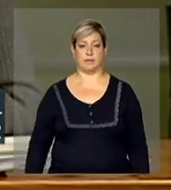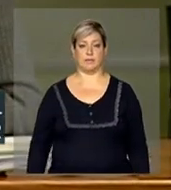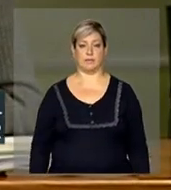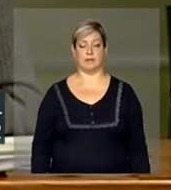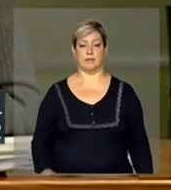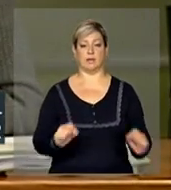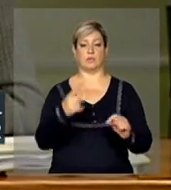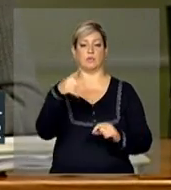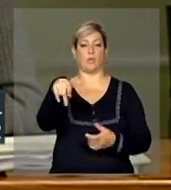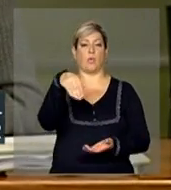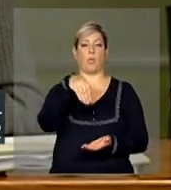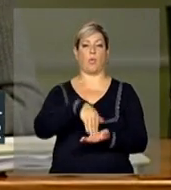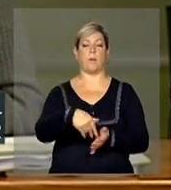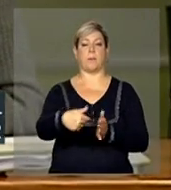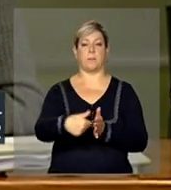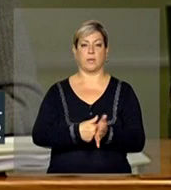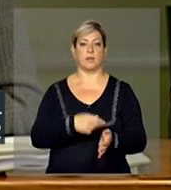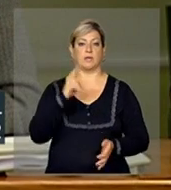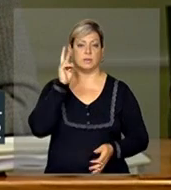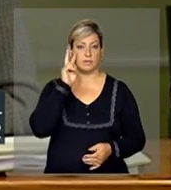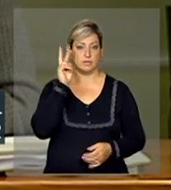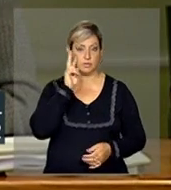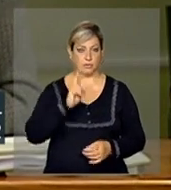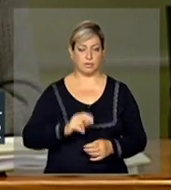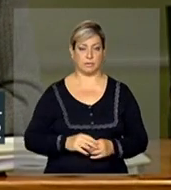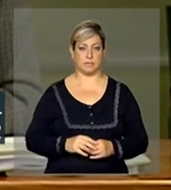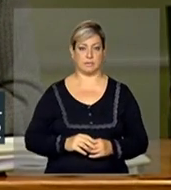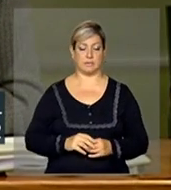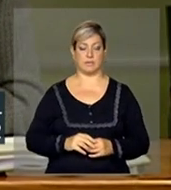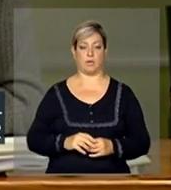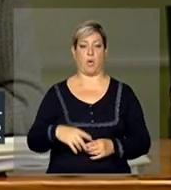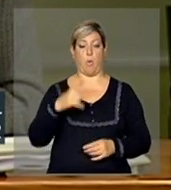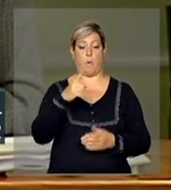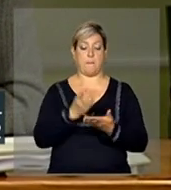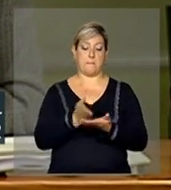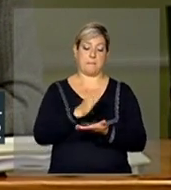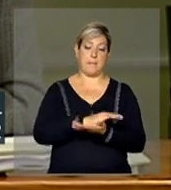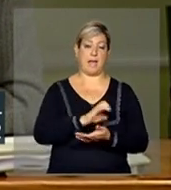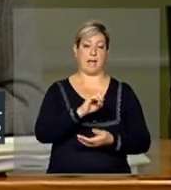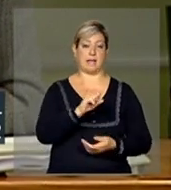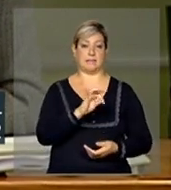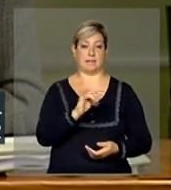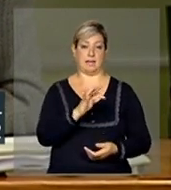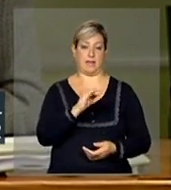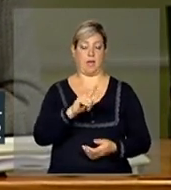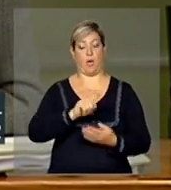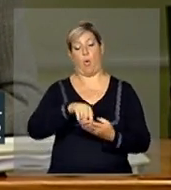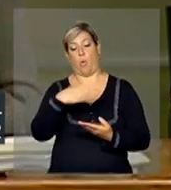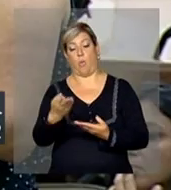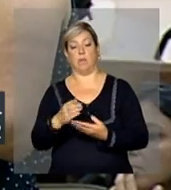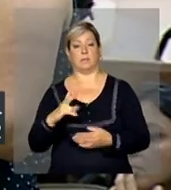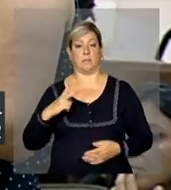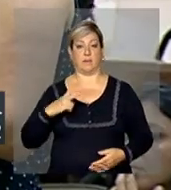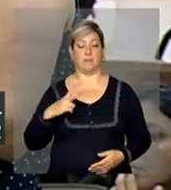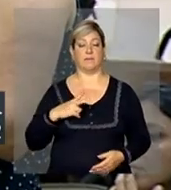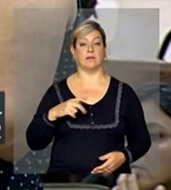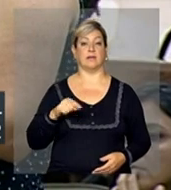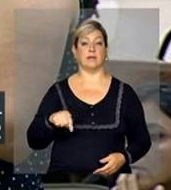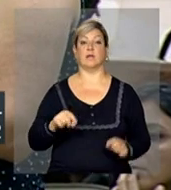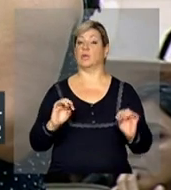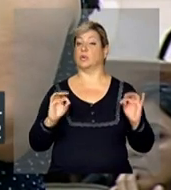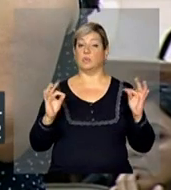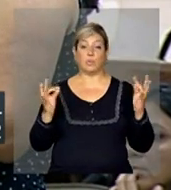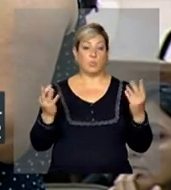à sua última pergunta, relativa se uma parte é estatal, outra parte é privada, esses são os